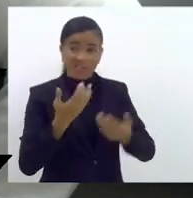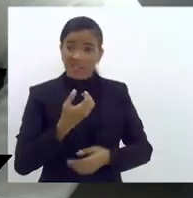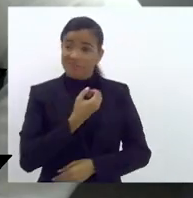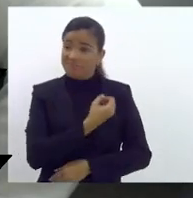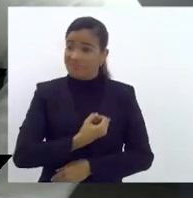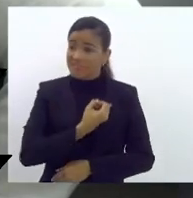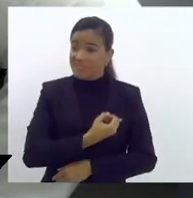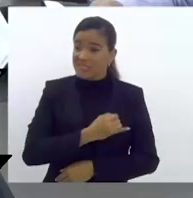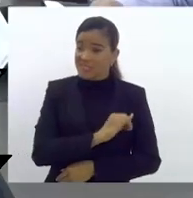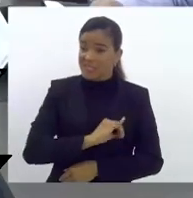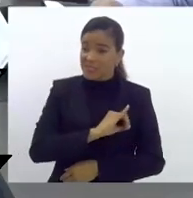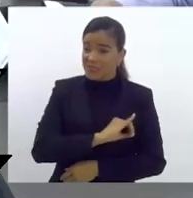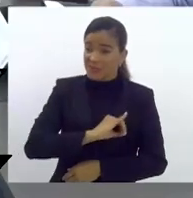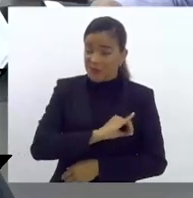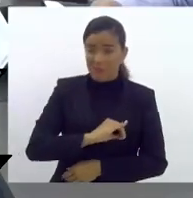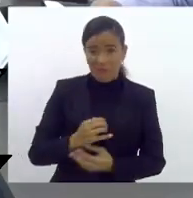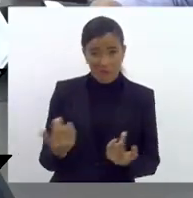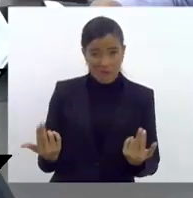Batista